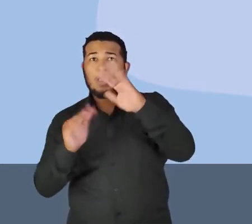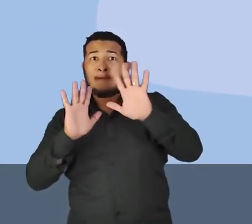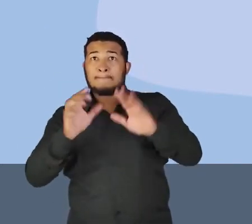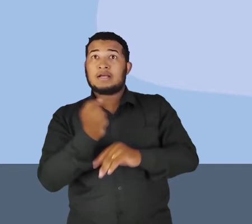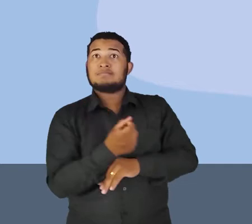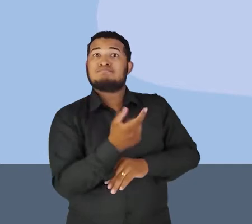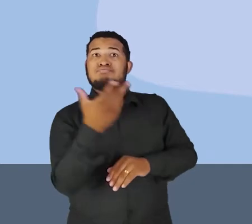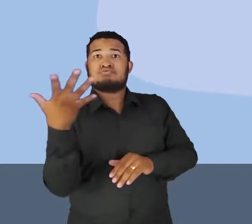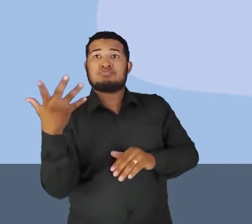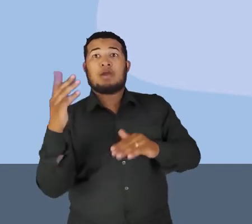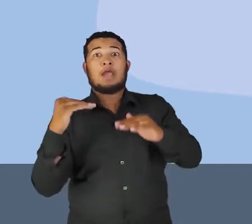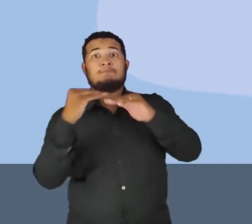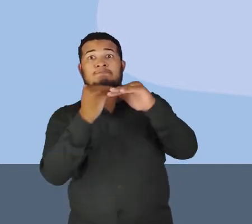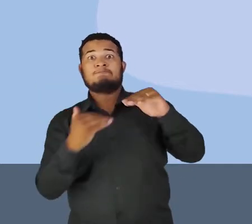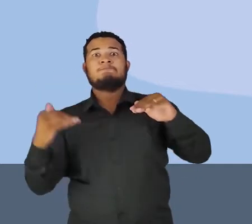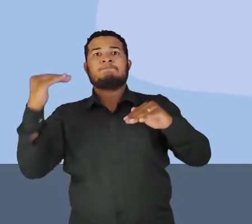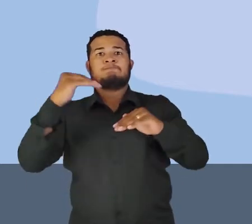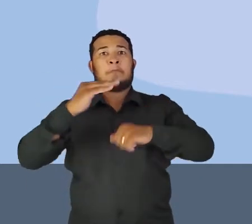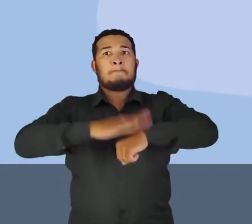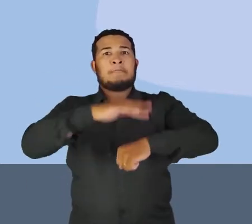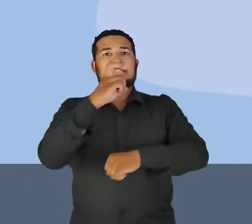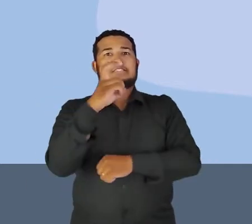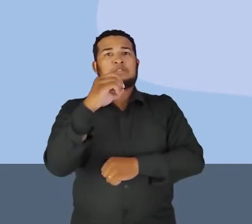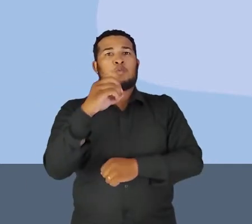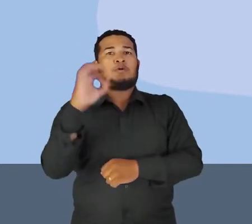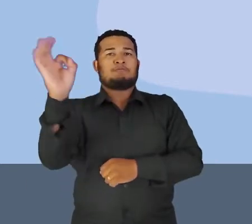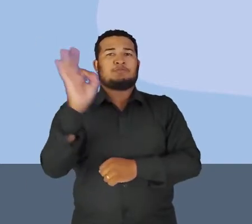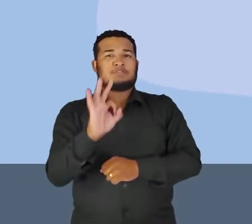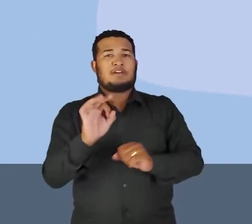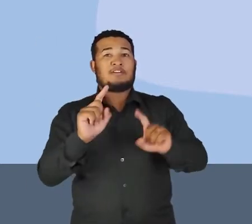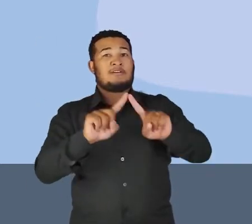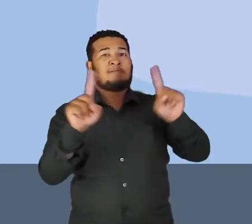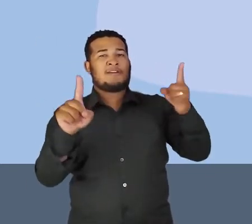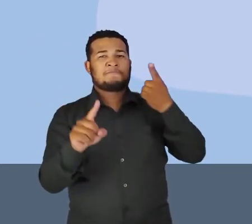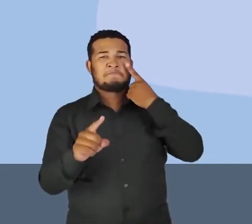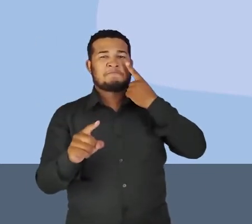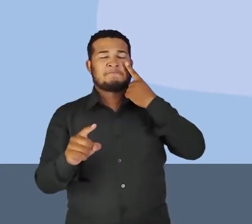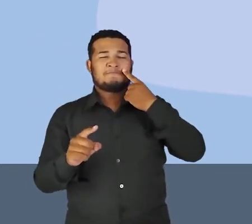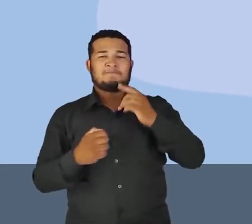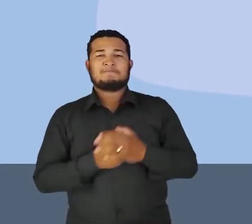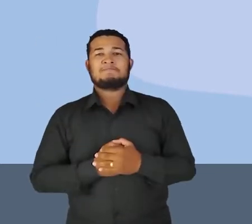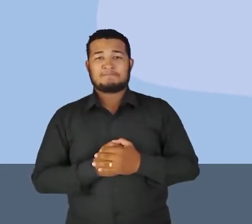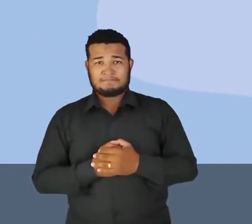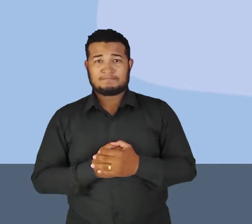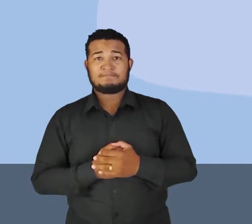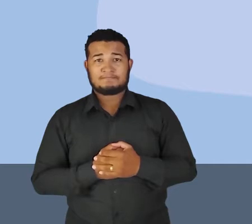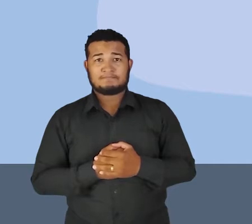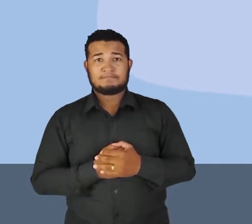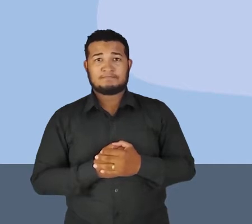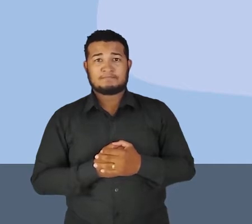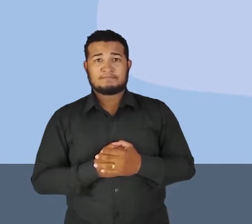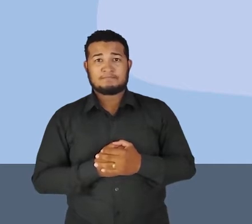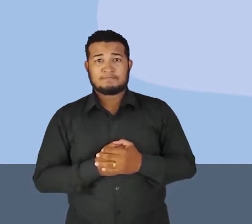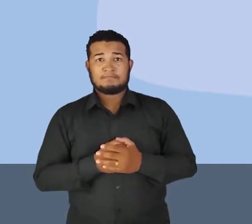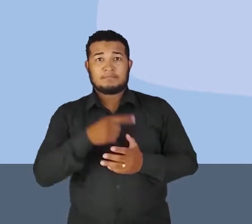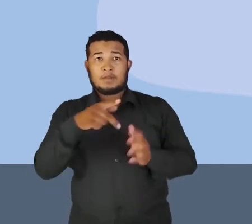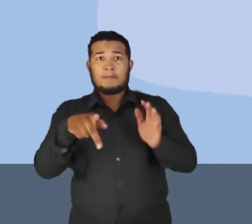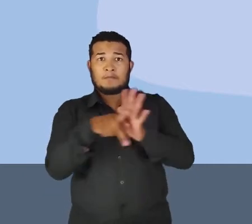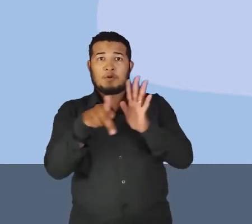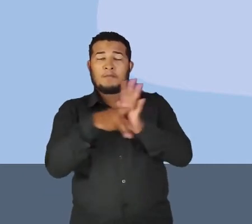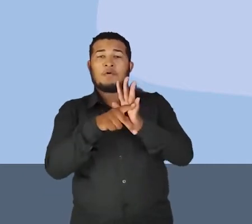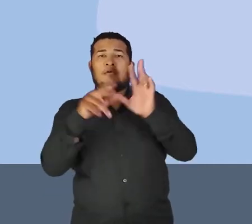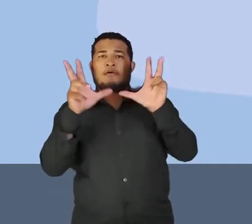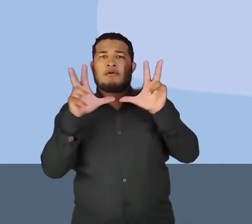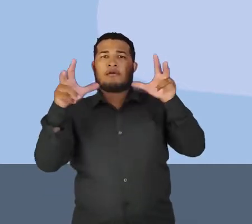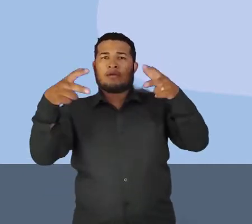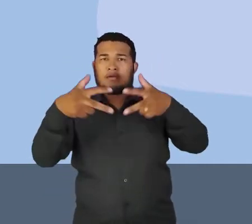de 50% da população brasileira. Entretanto, olha esse próximo dado. A composição da Câmara dos Deputados,